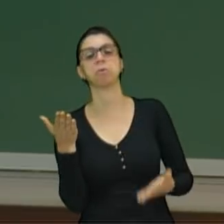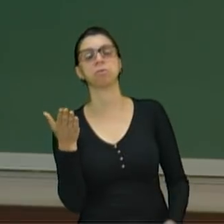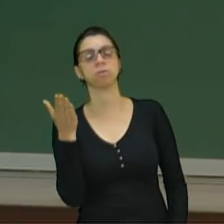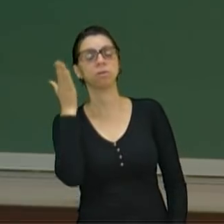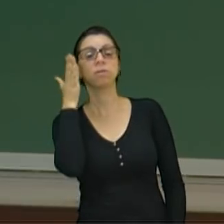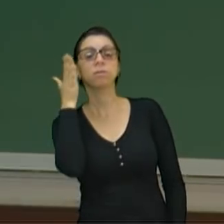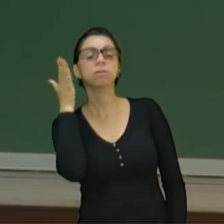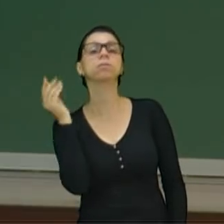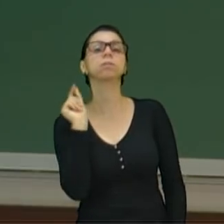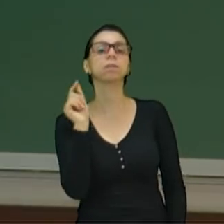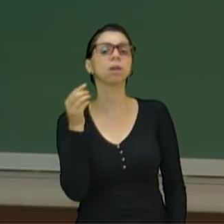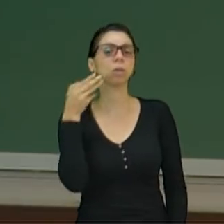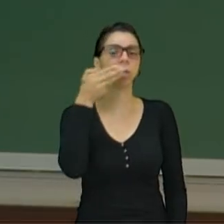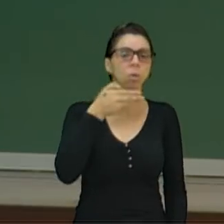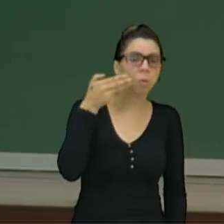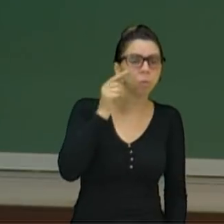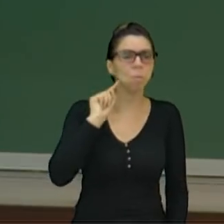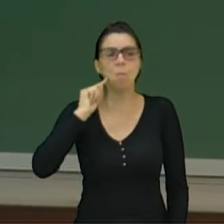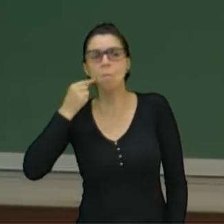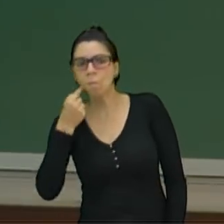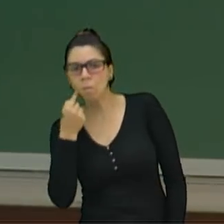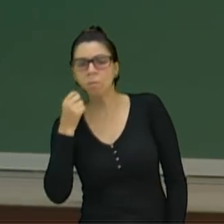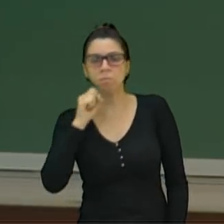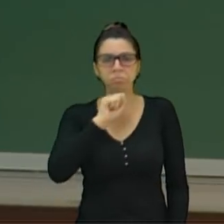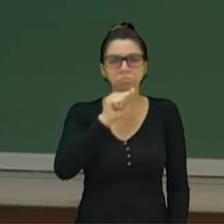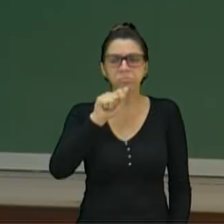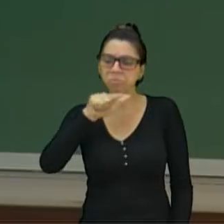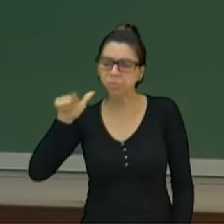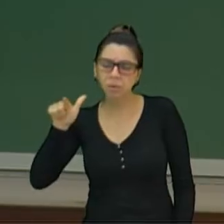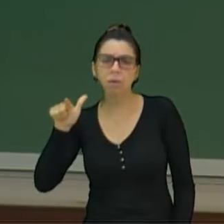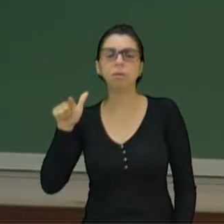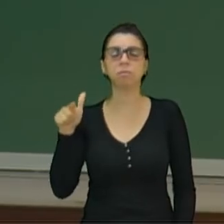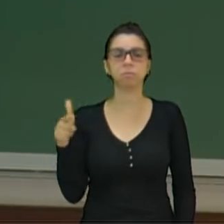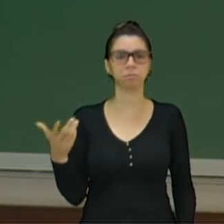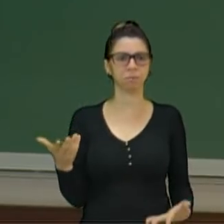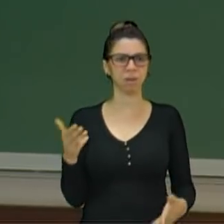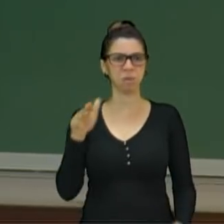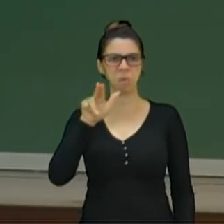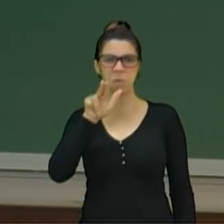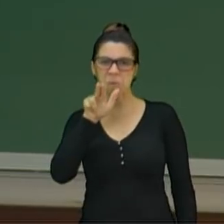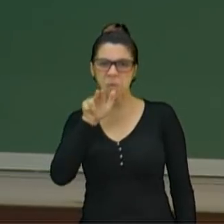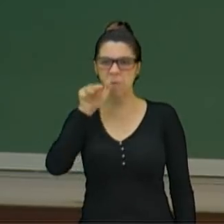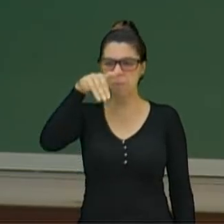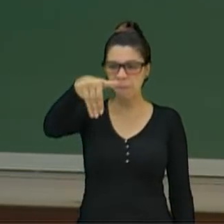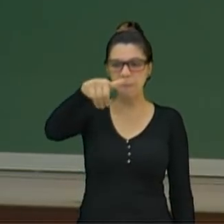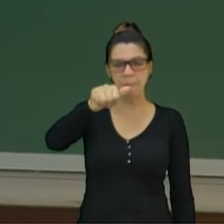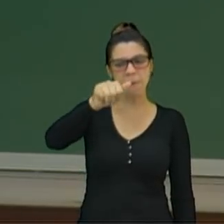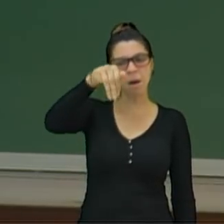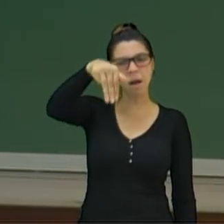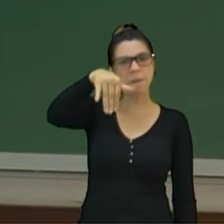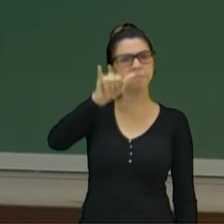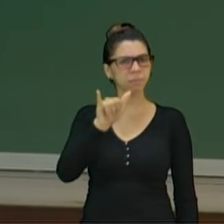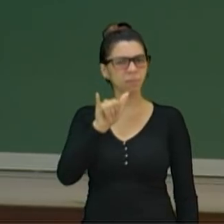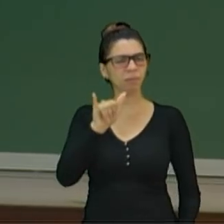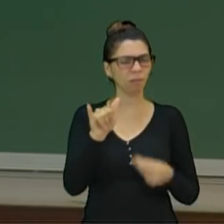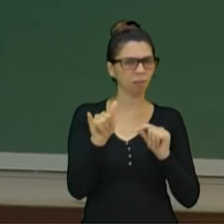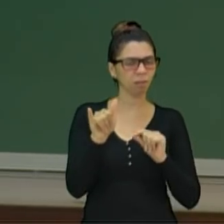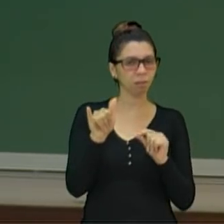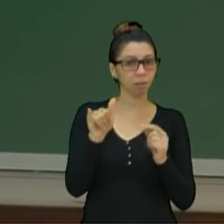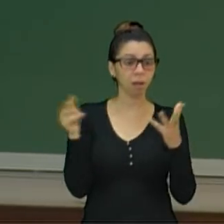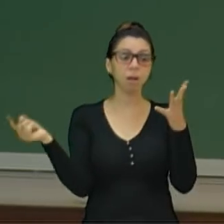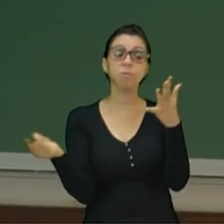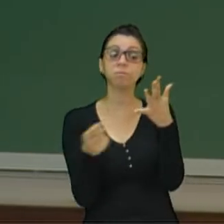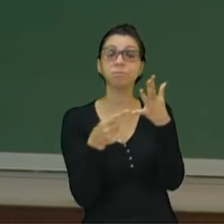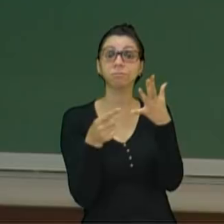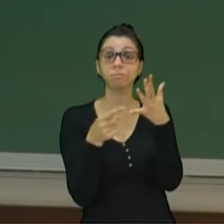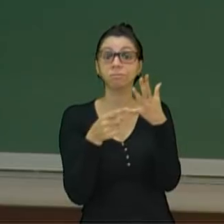salgadas, amargas. Mas umami, nunca vi falar, você está inventando. Você acredita que o umami é o 5º